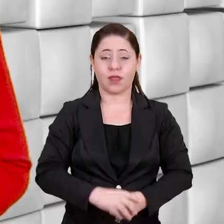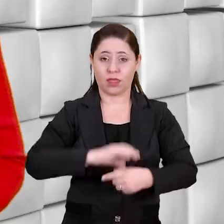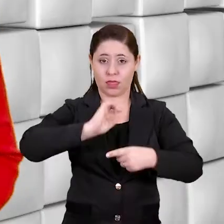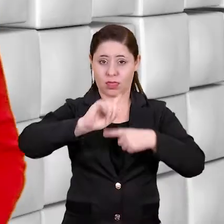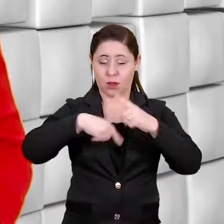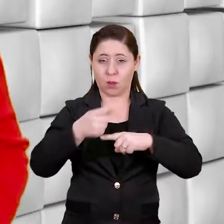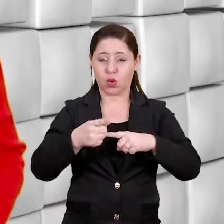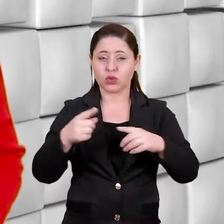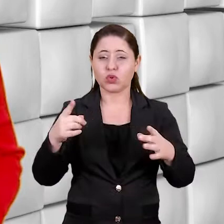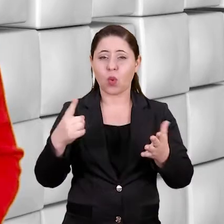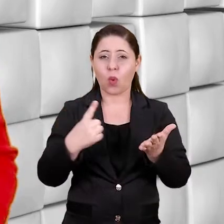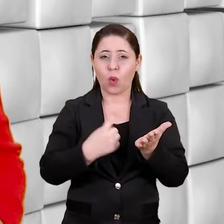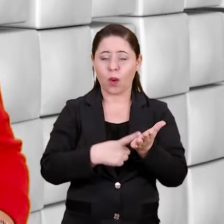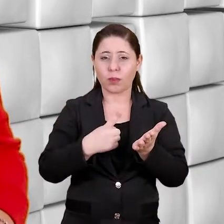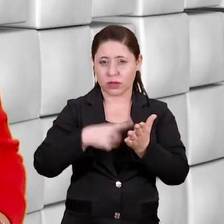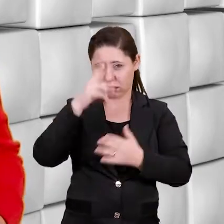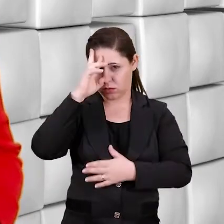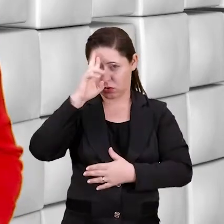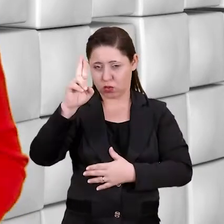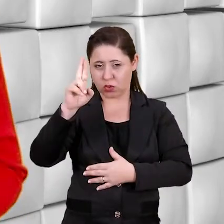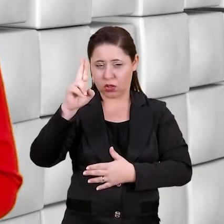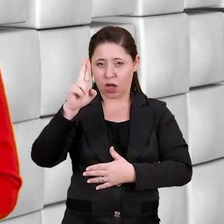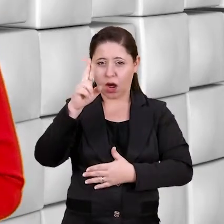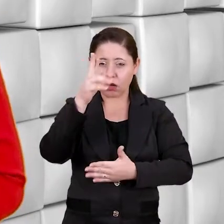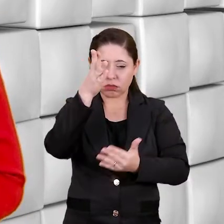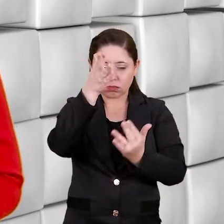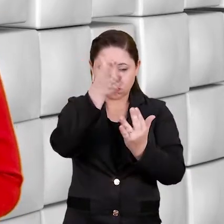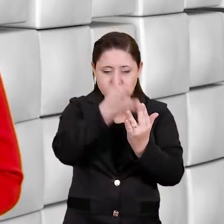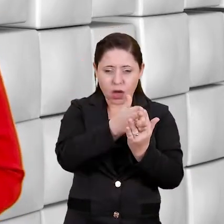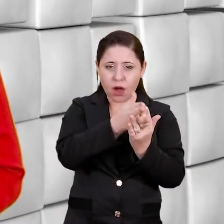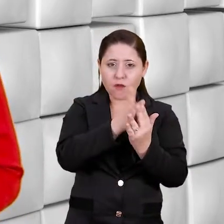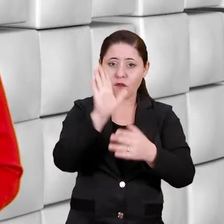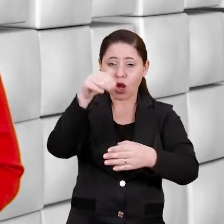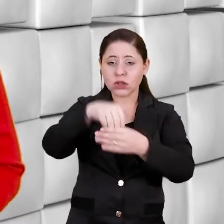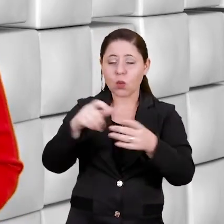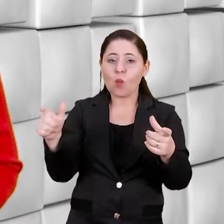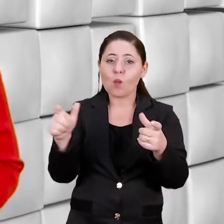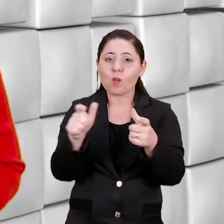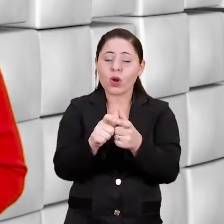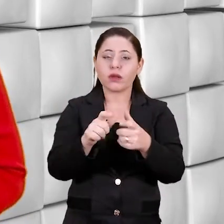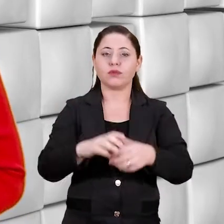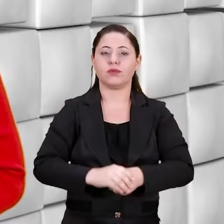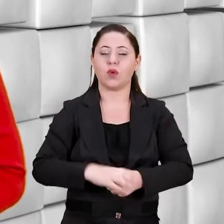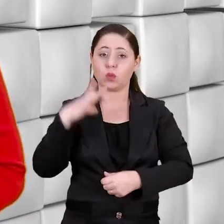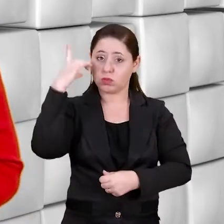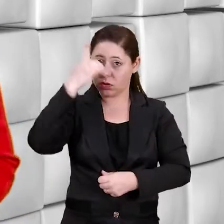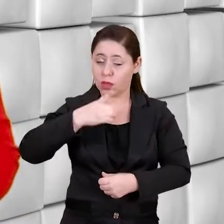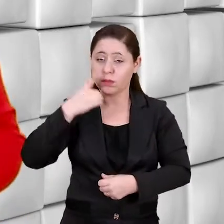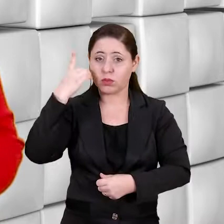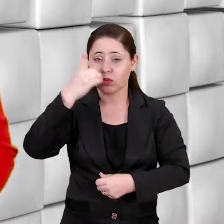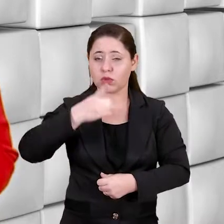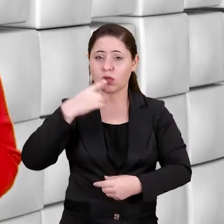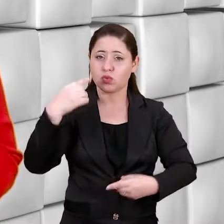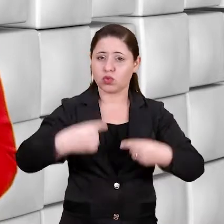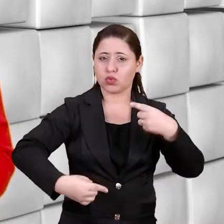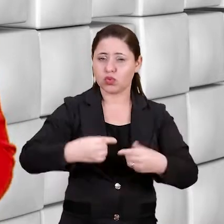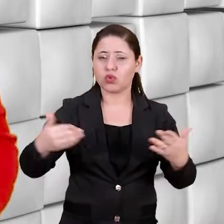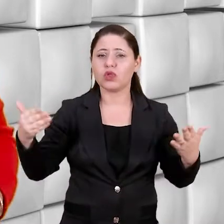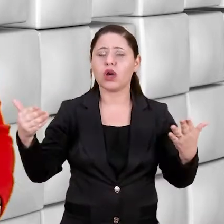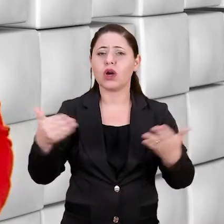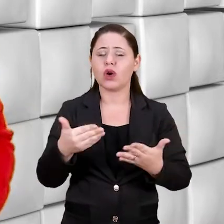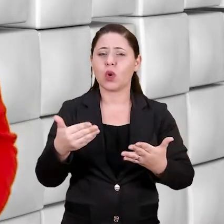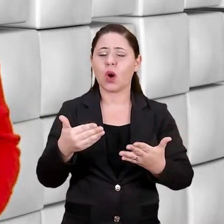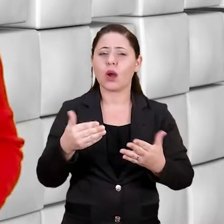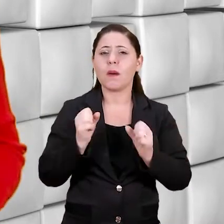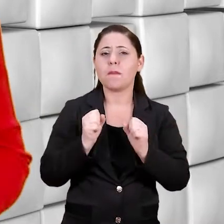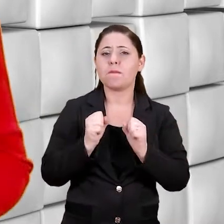Sul. Após acordo de liderança, o intervalo entre votações foi reduzido. E os deputados